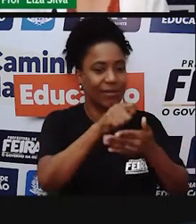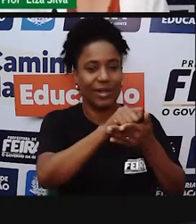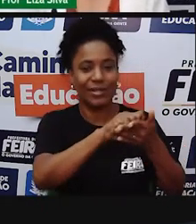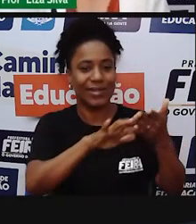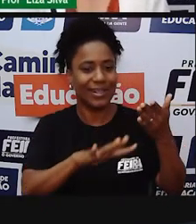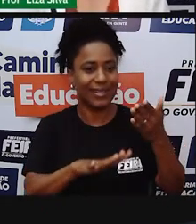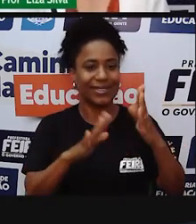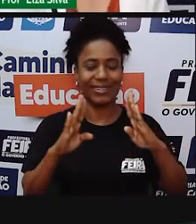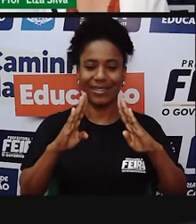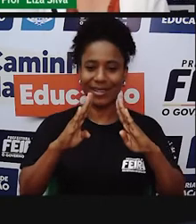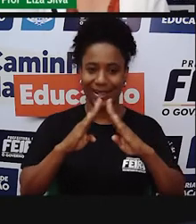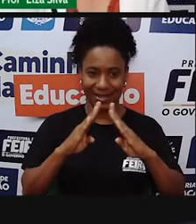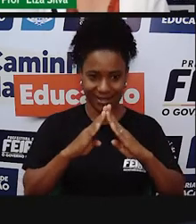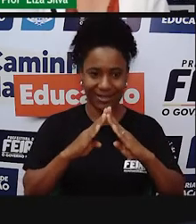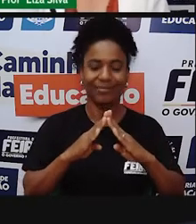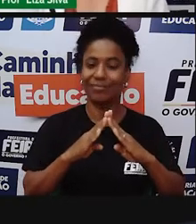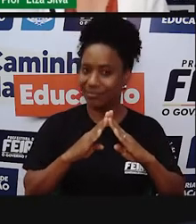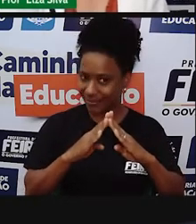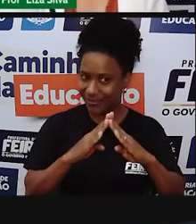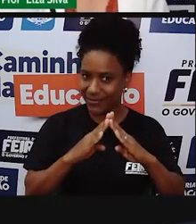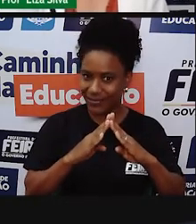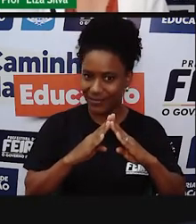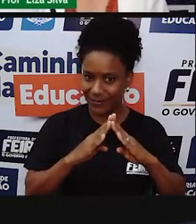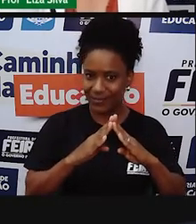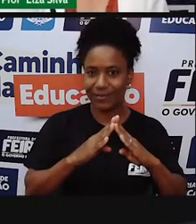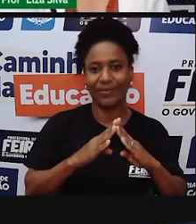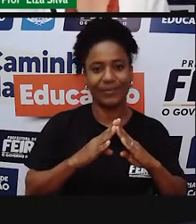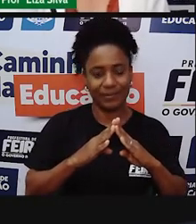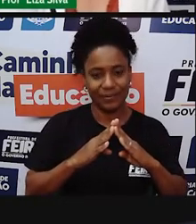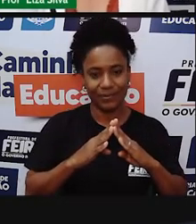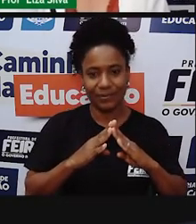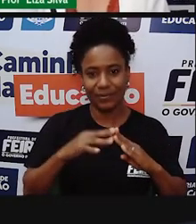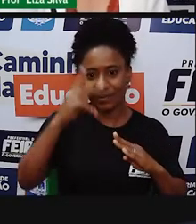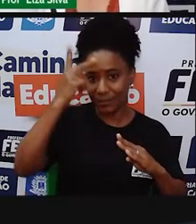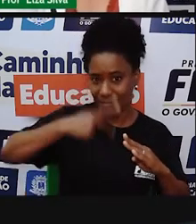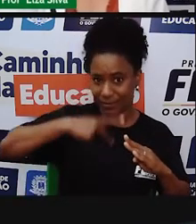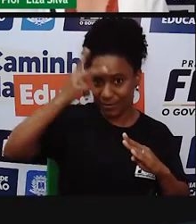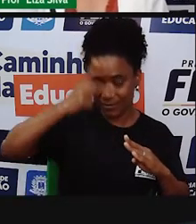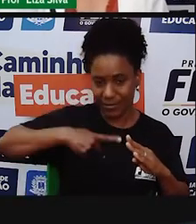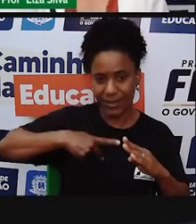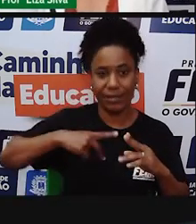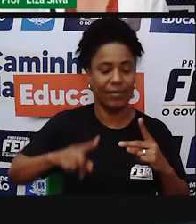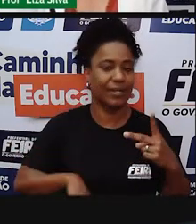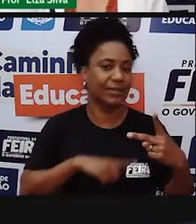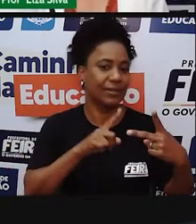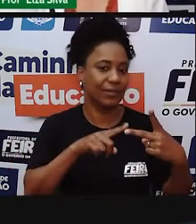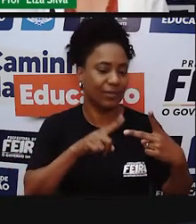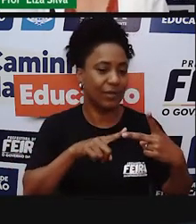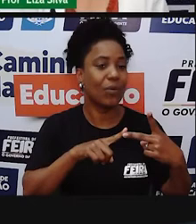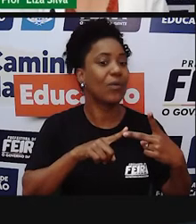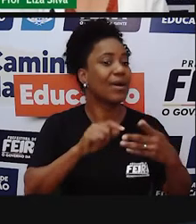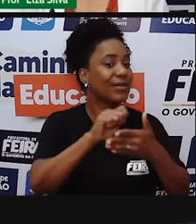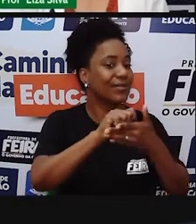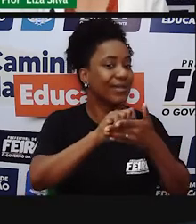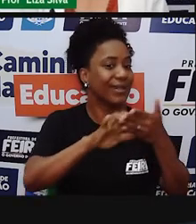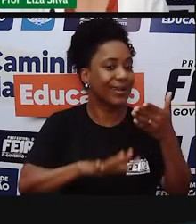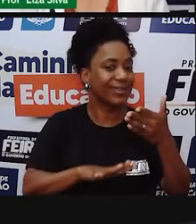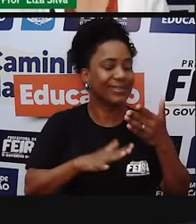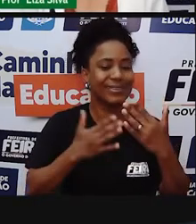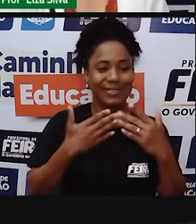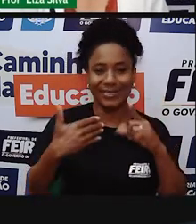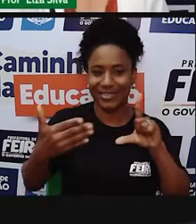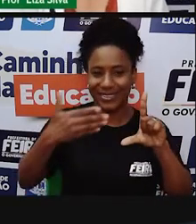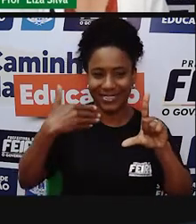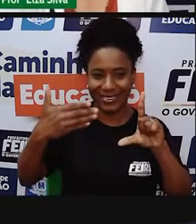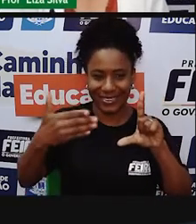casa, você coloca homework. Mas se for atividade que nós fazemos aqui durante a nossa aula